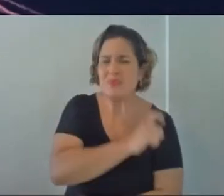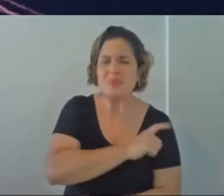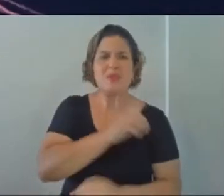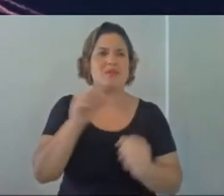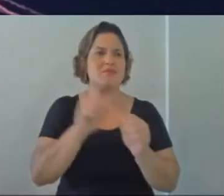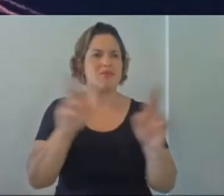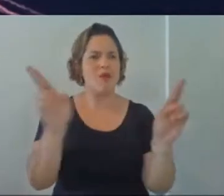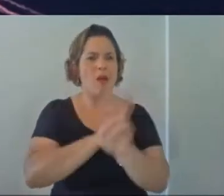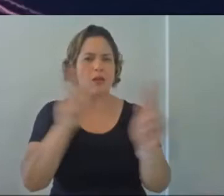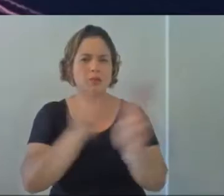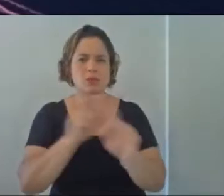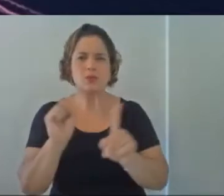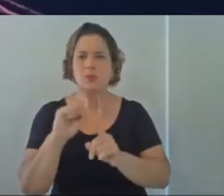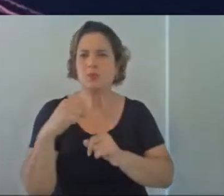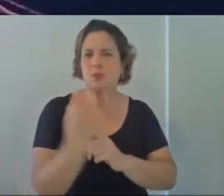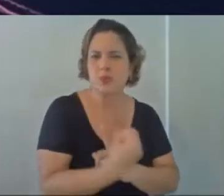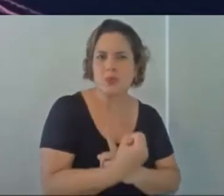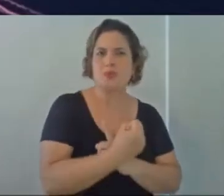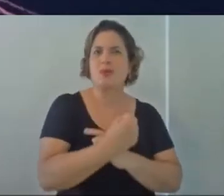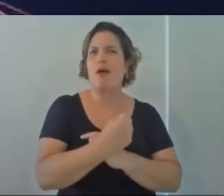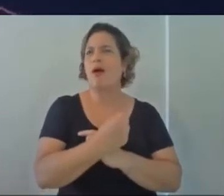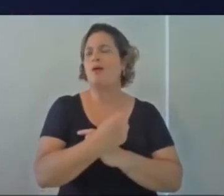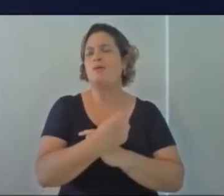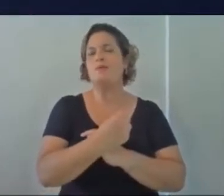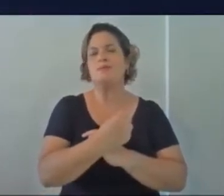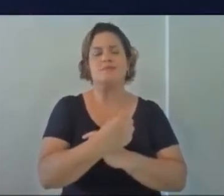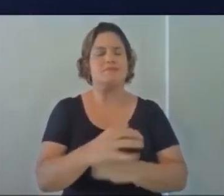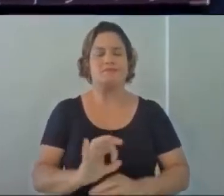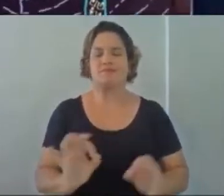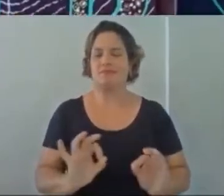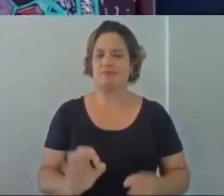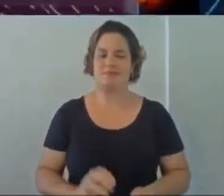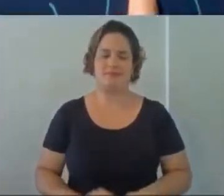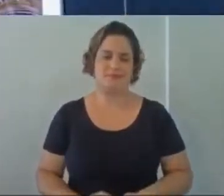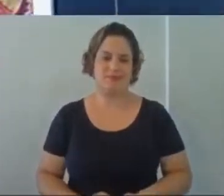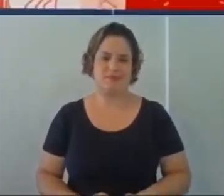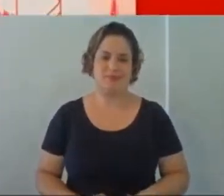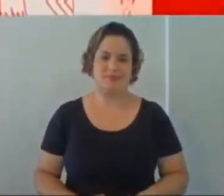a dificuldade de interagir com a grande sociedade.